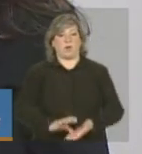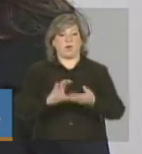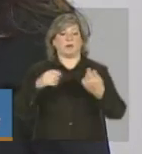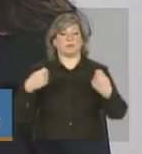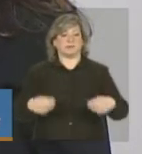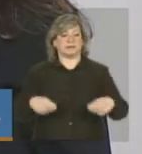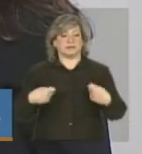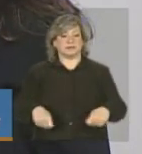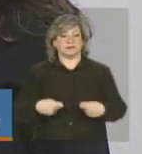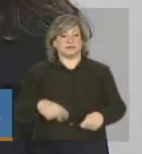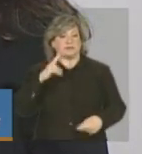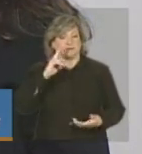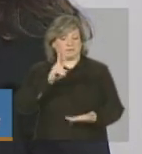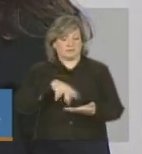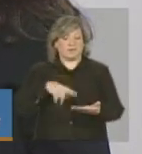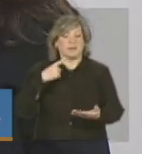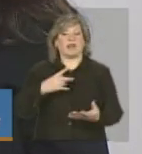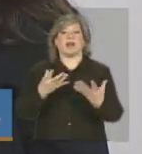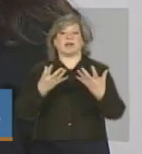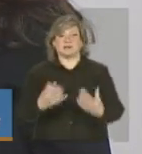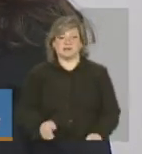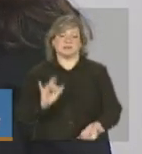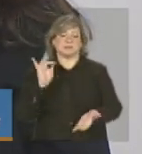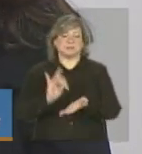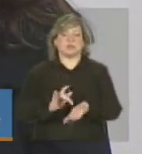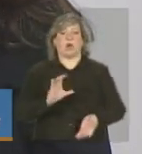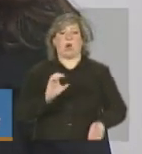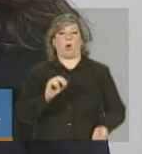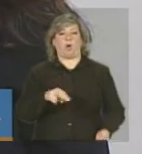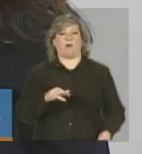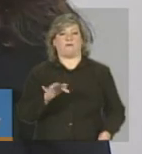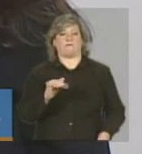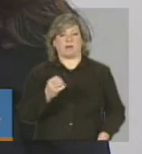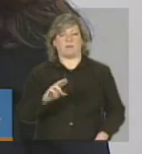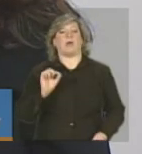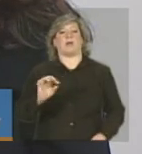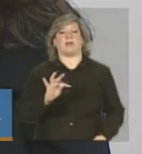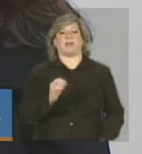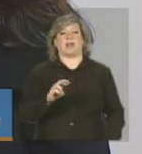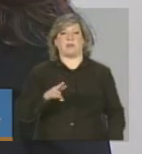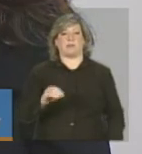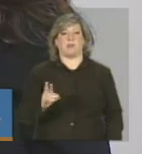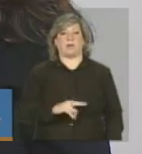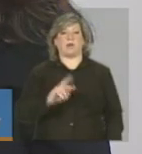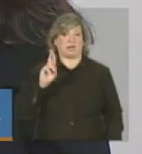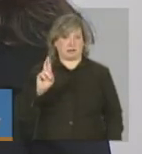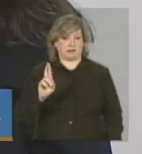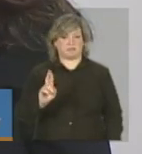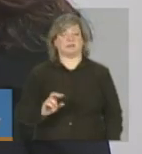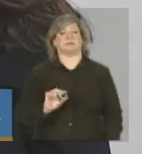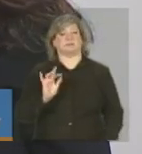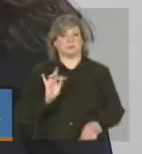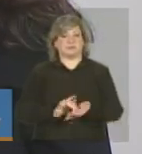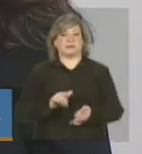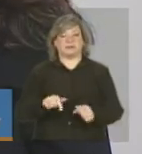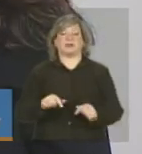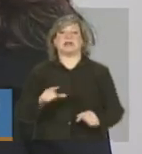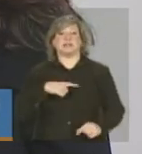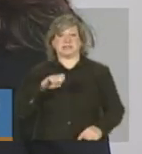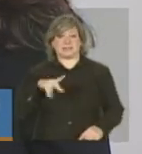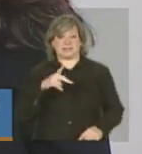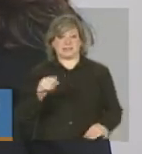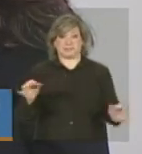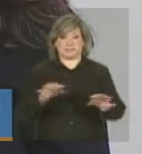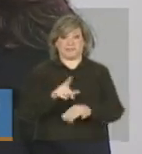ler e aceitar e confirmar o termo de responsabilidade. A partir desse momento, com essa senha criada, ele